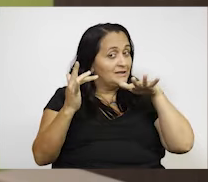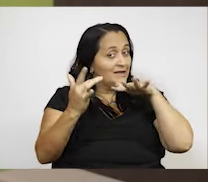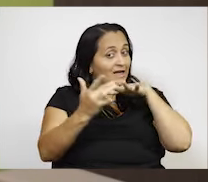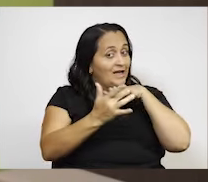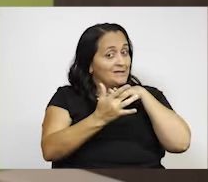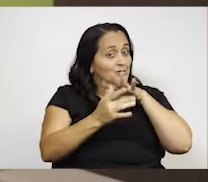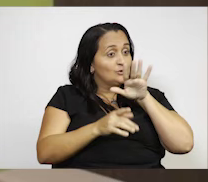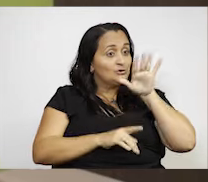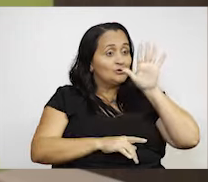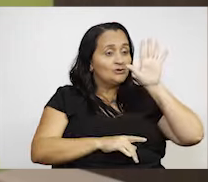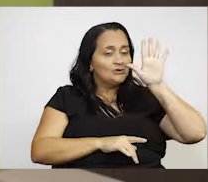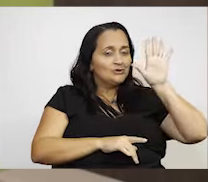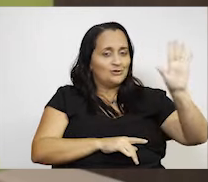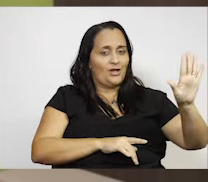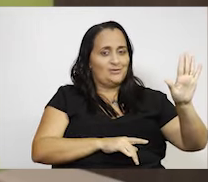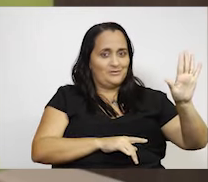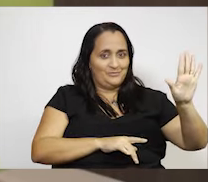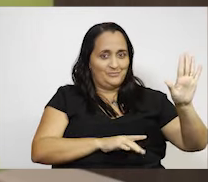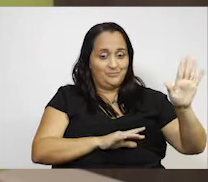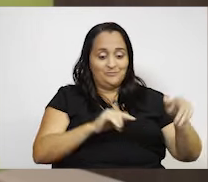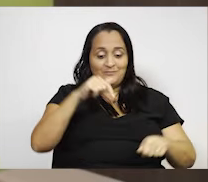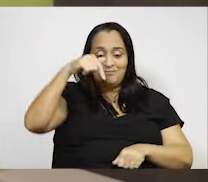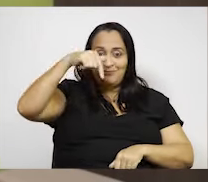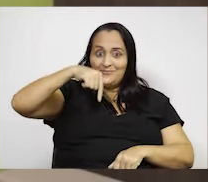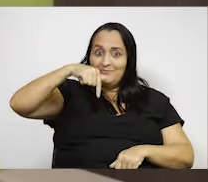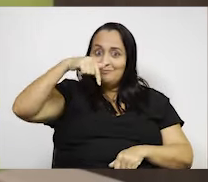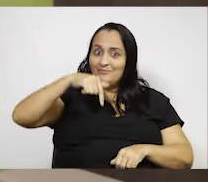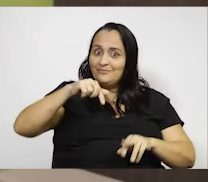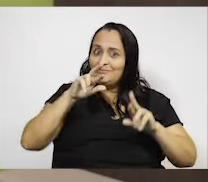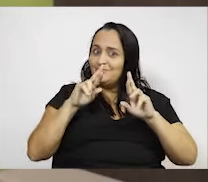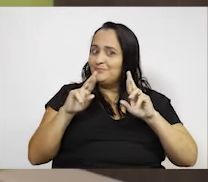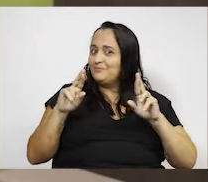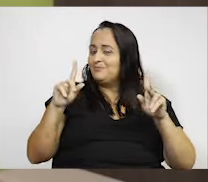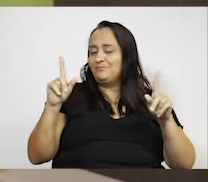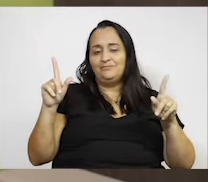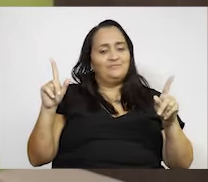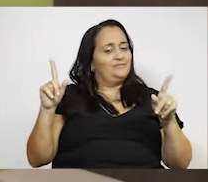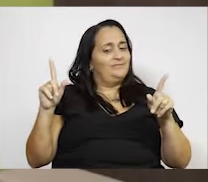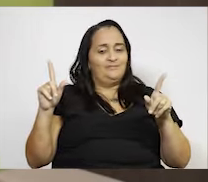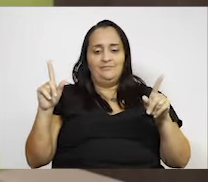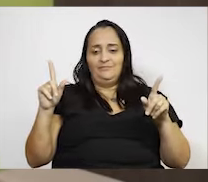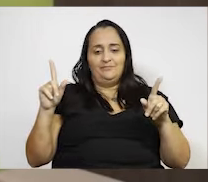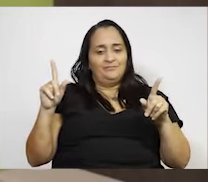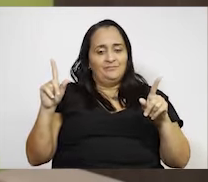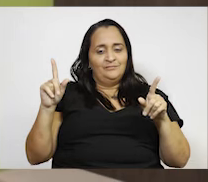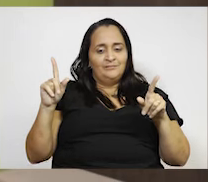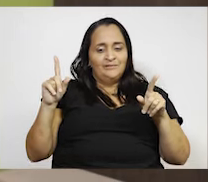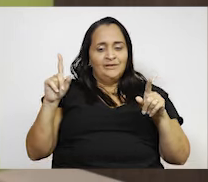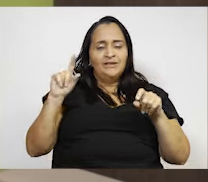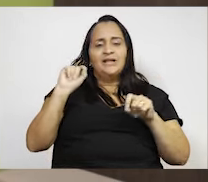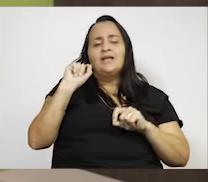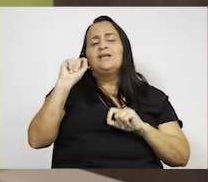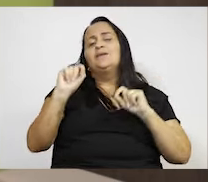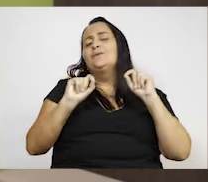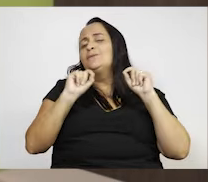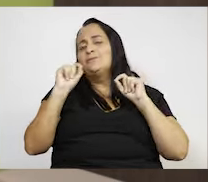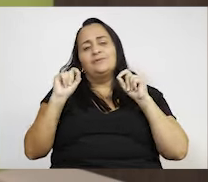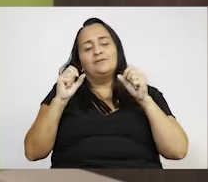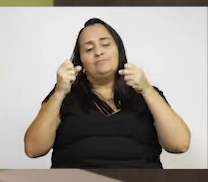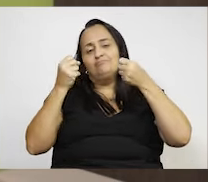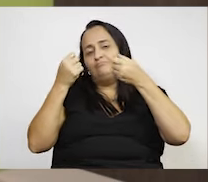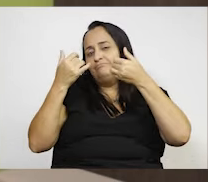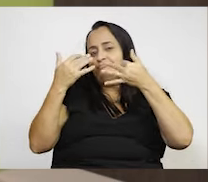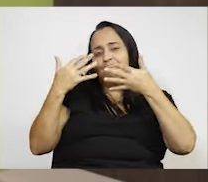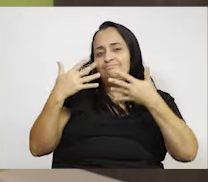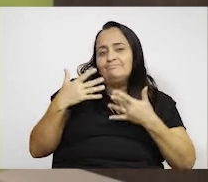porque o nosso papo aqui é um papo diferente, é um papo consistente, e eu quero trazer para